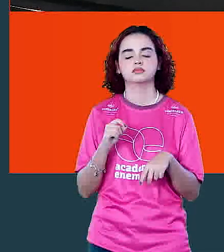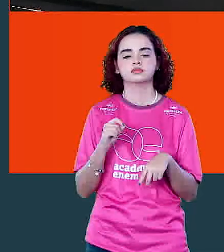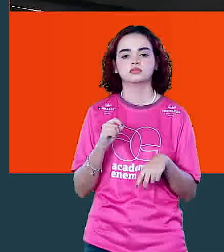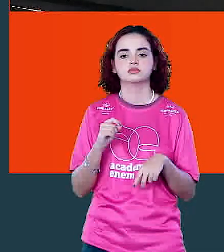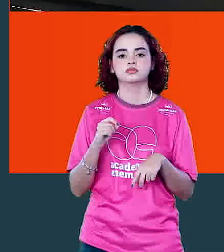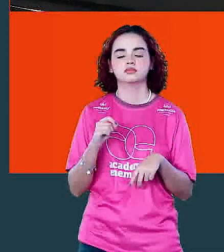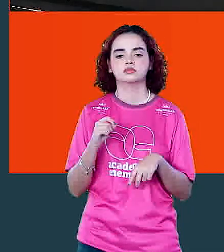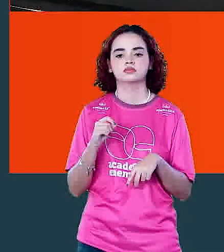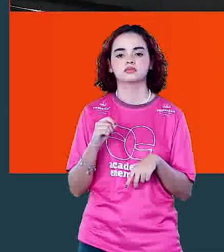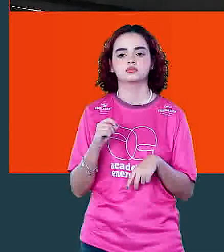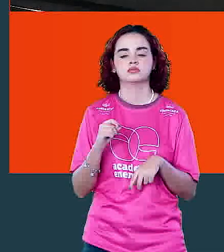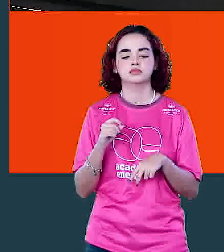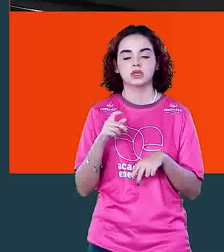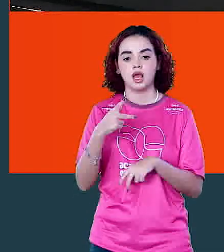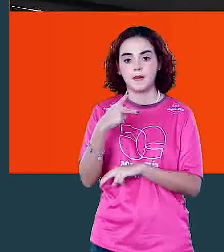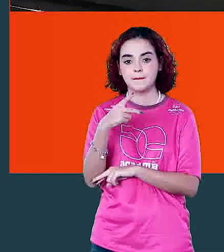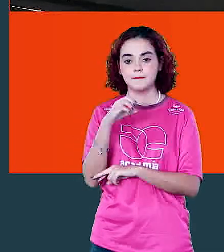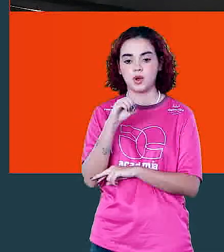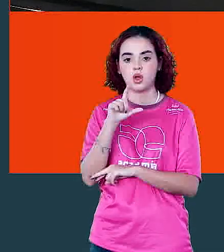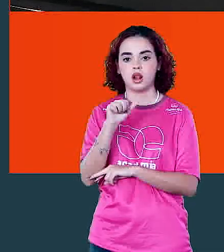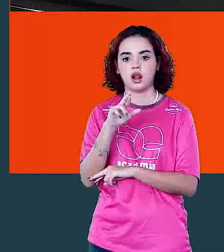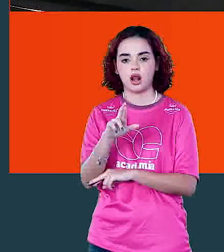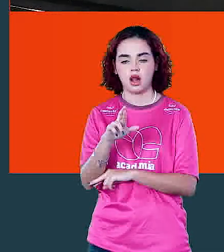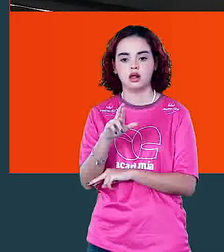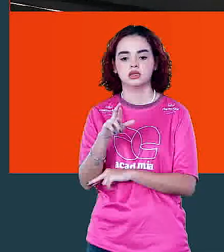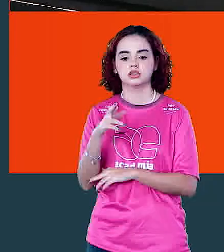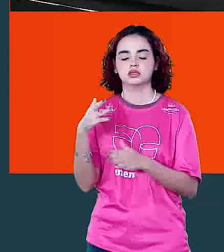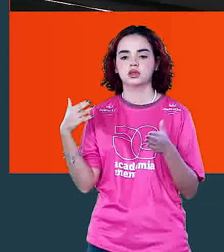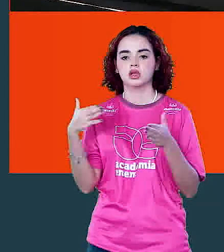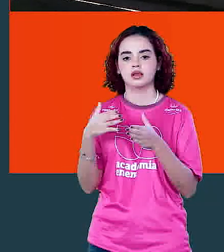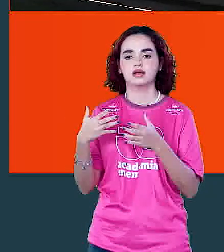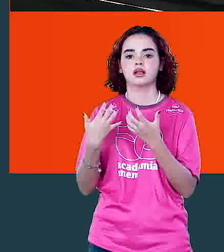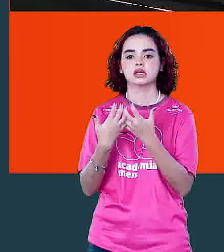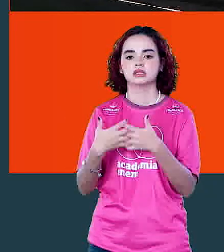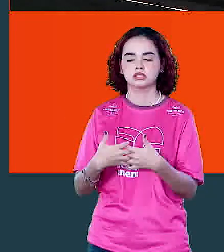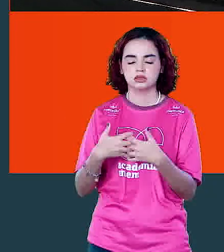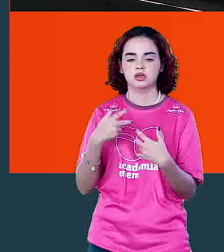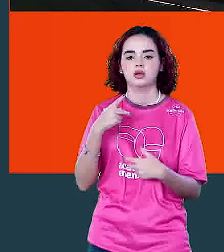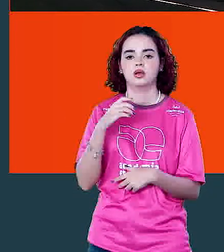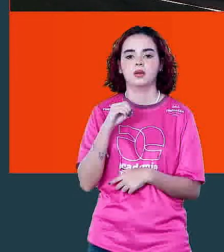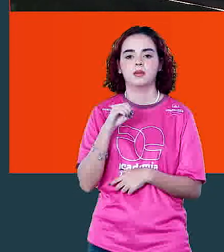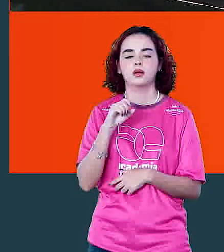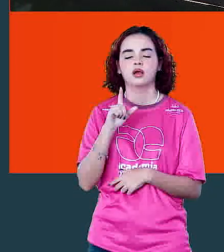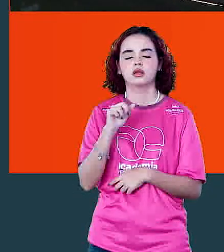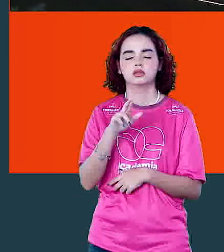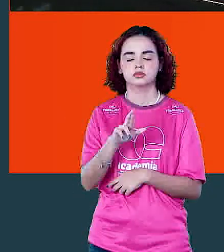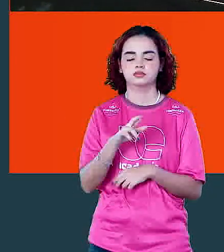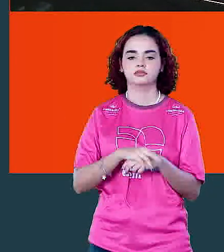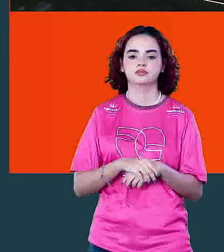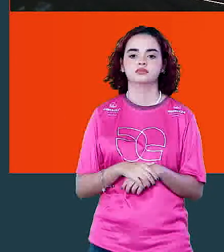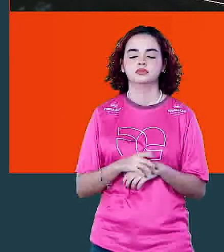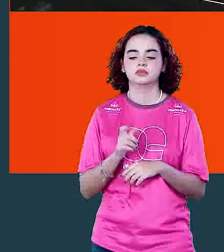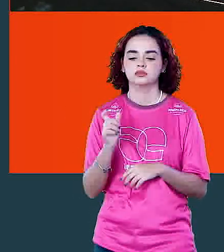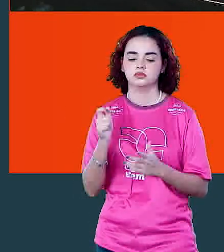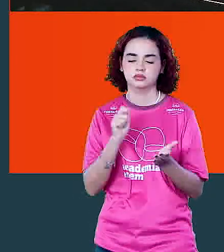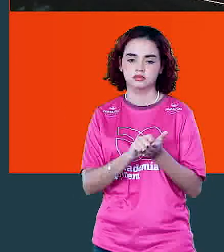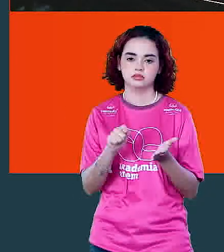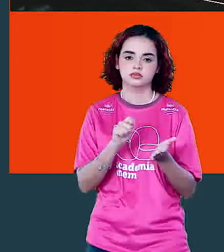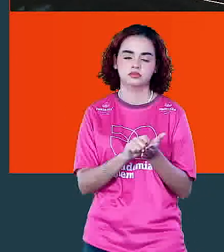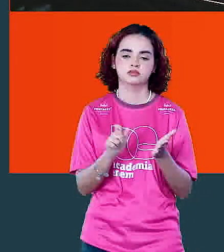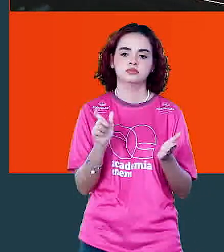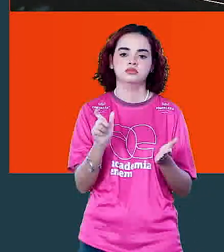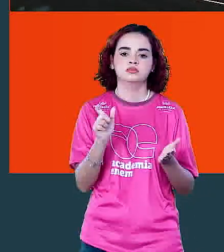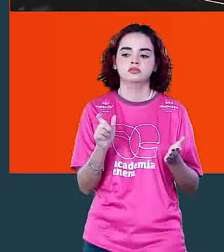apenas da polaridade. E aí? E aí é um outro conceito que eu gostaria que vocês anotassem. Como é que eu sei,